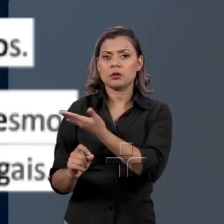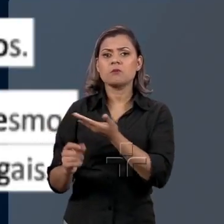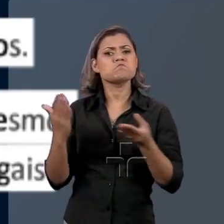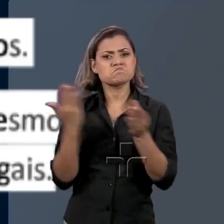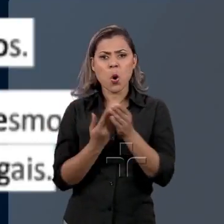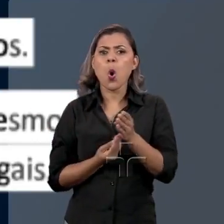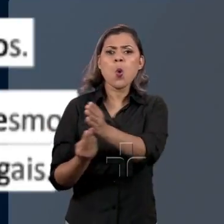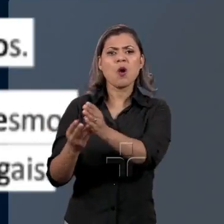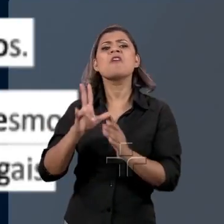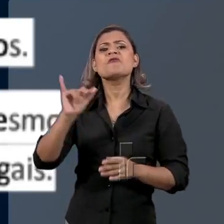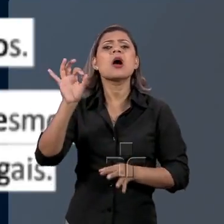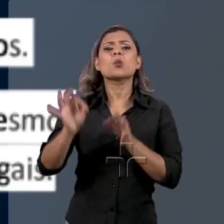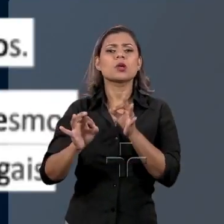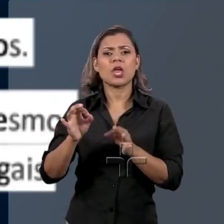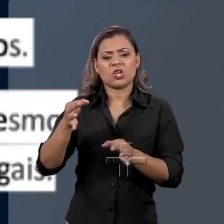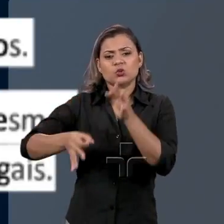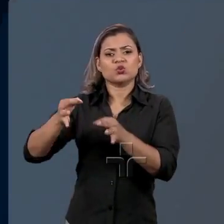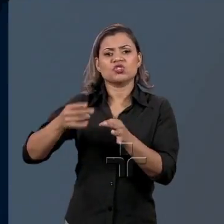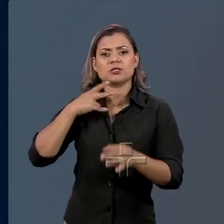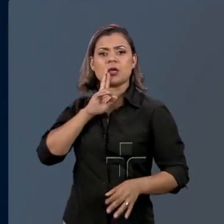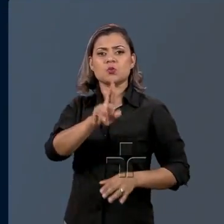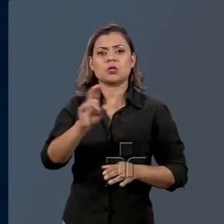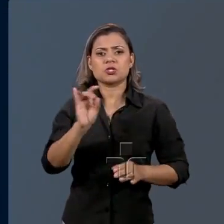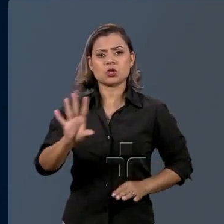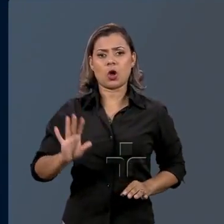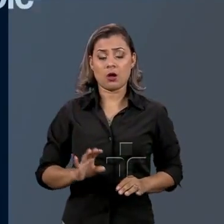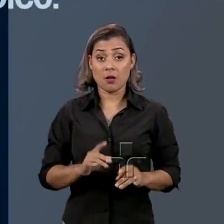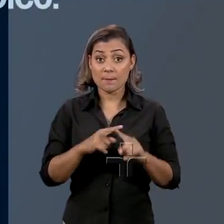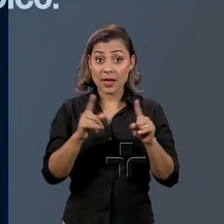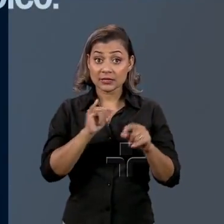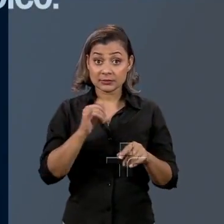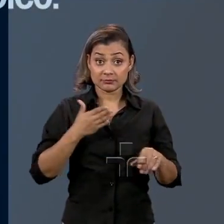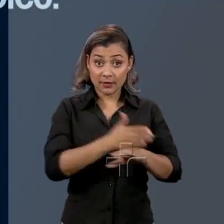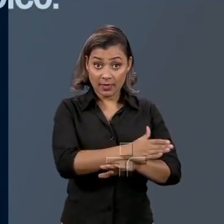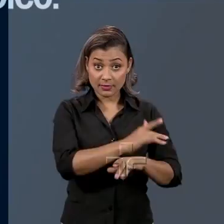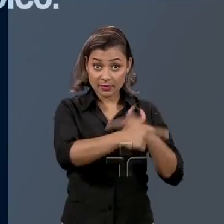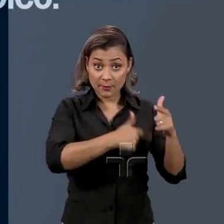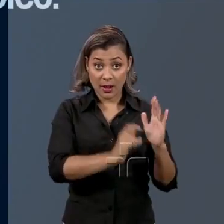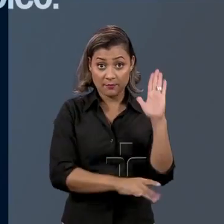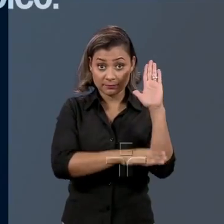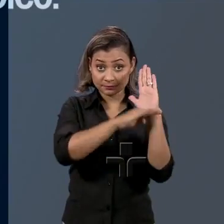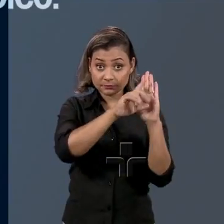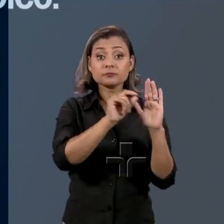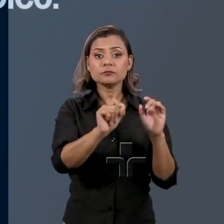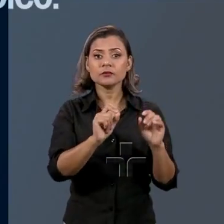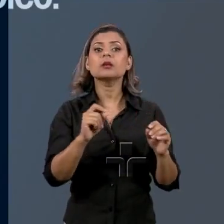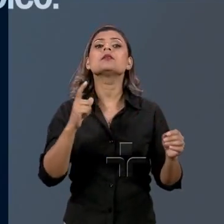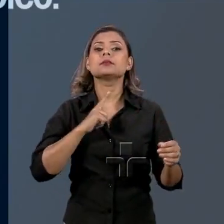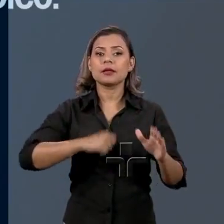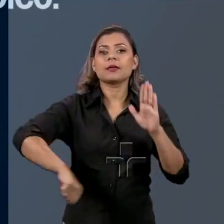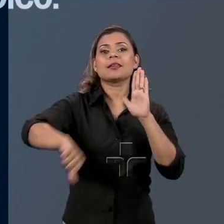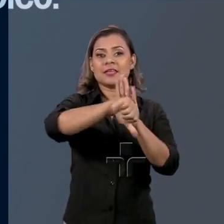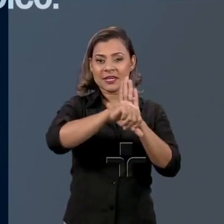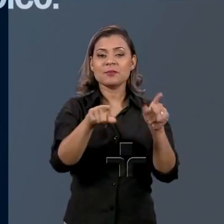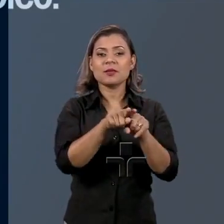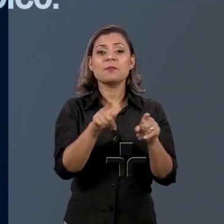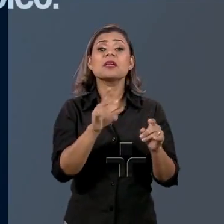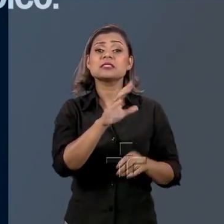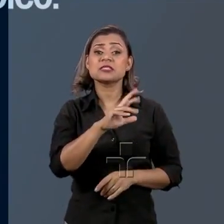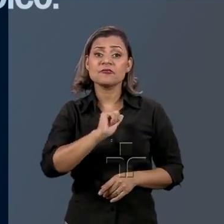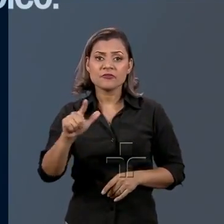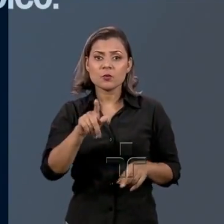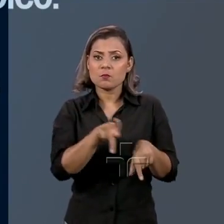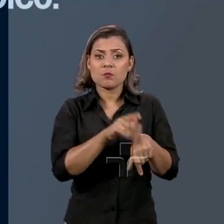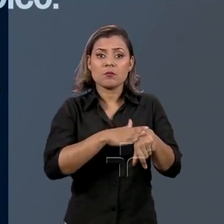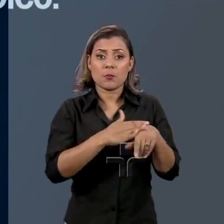às acusações pelas vias legais. Quando o síndico assume, ele passa a responder civil e criminalmente pelo condomínio.